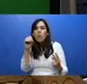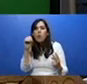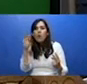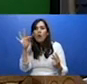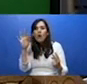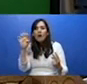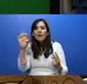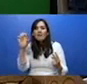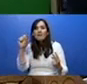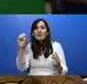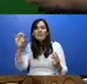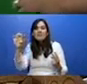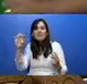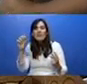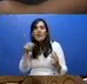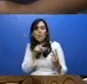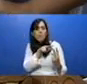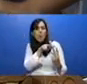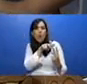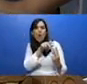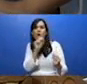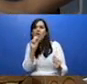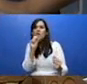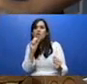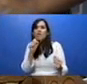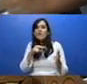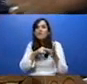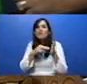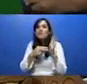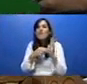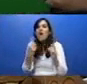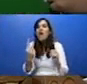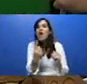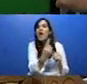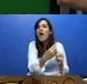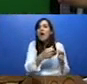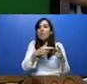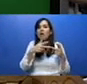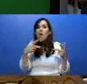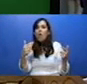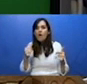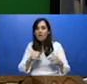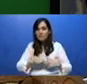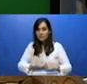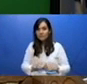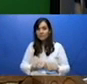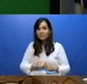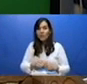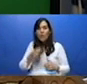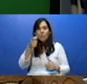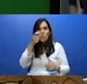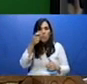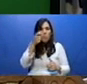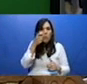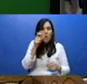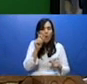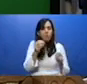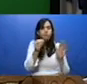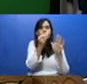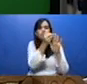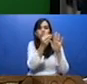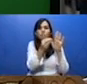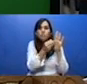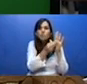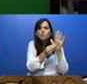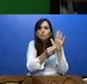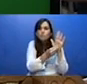animal. E vocês vão escrever no seu caderno o que cada item observado pode indicar,